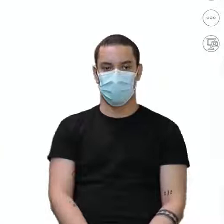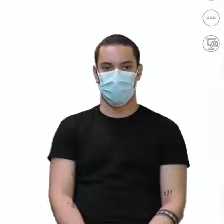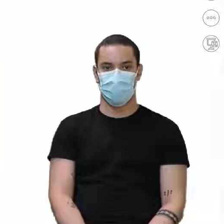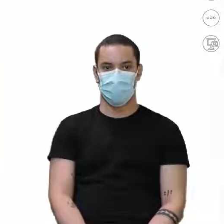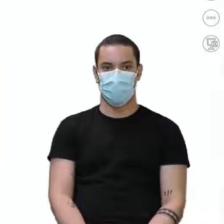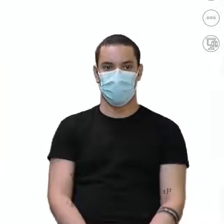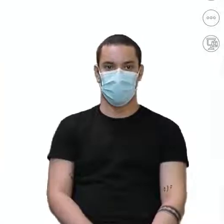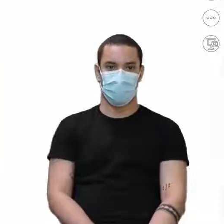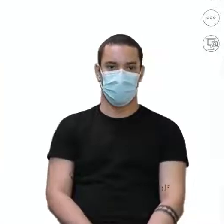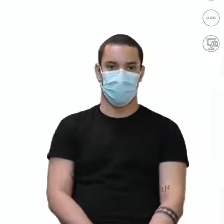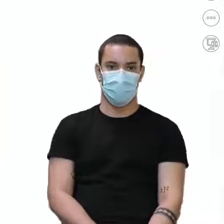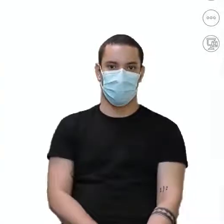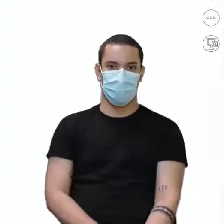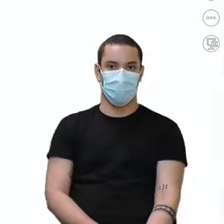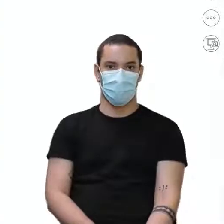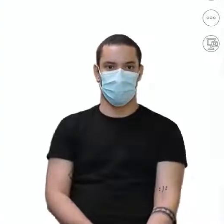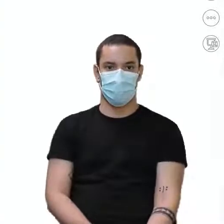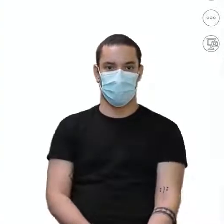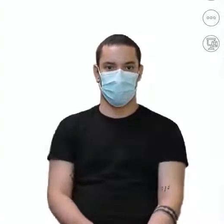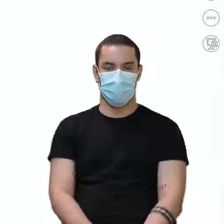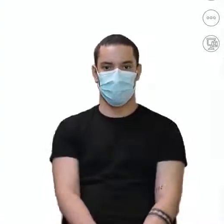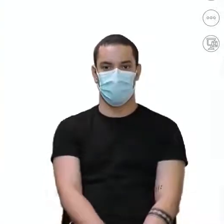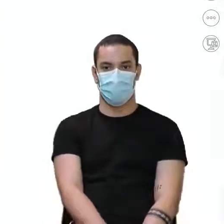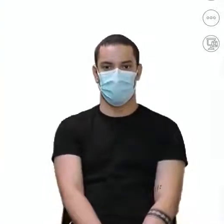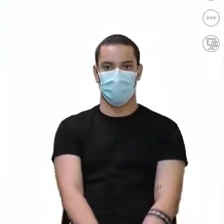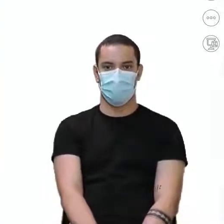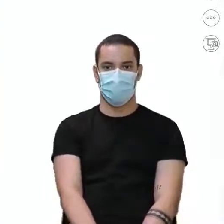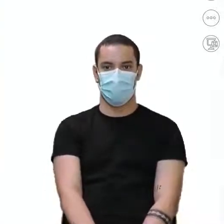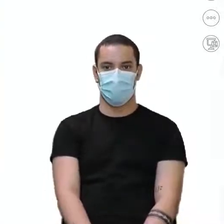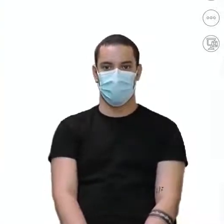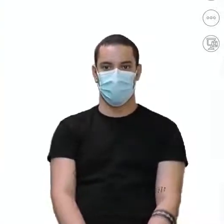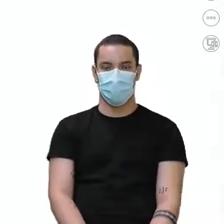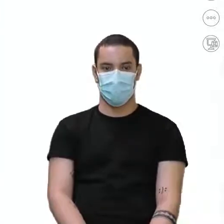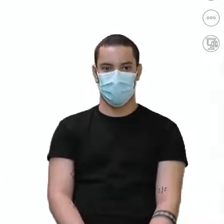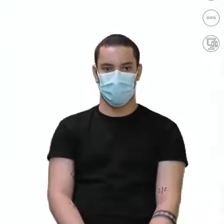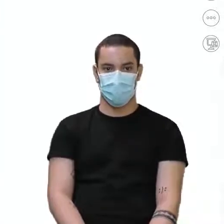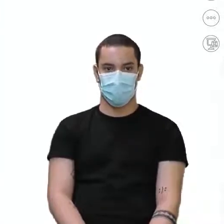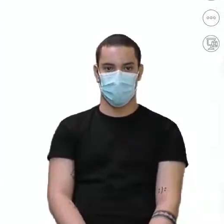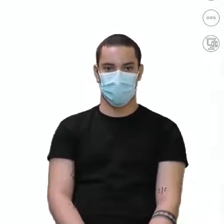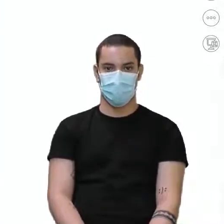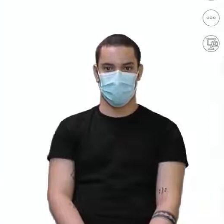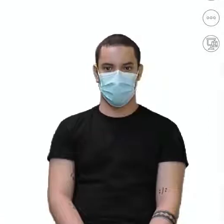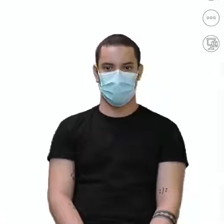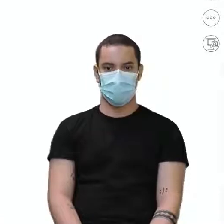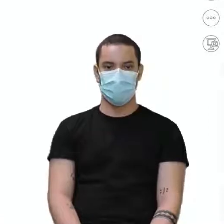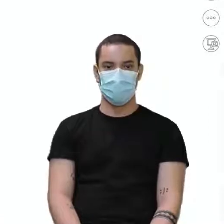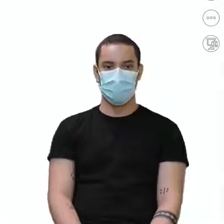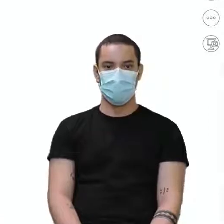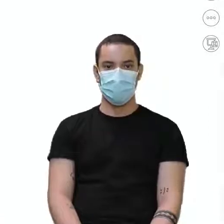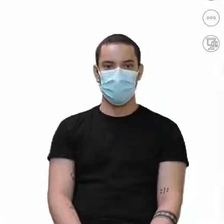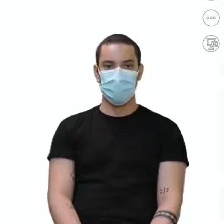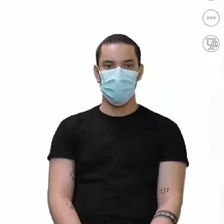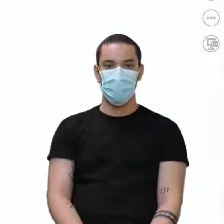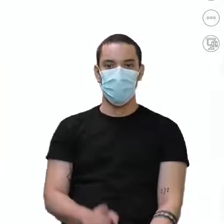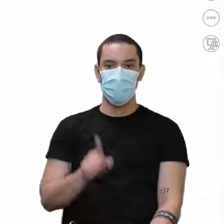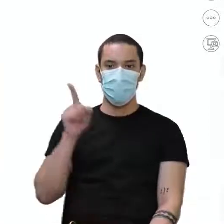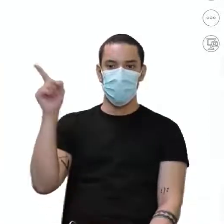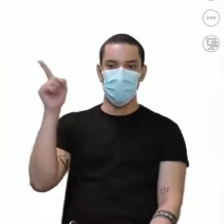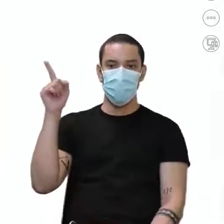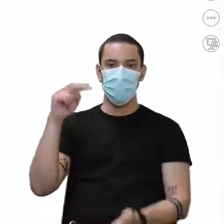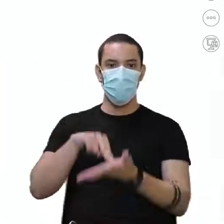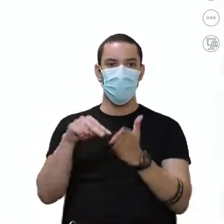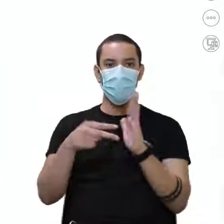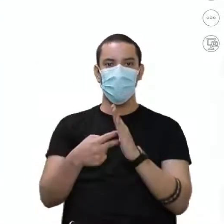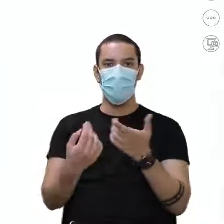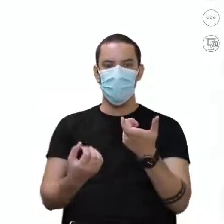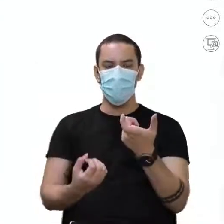né, o slash, has been, ing, is the present perfect continuous. Ou seja, essa é a fórmula